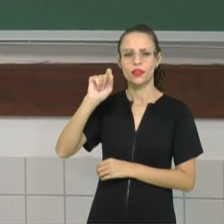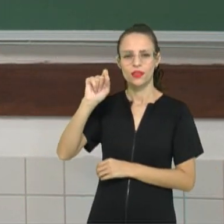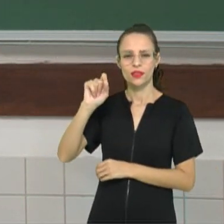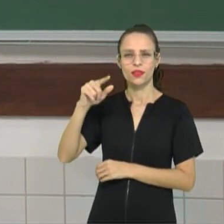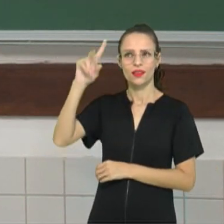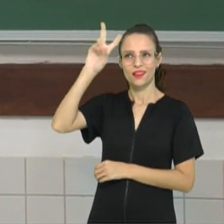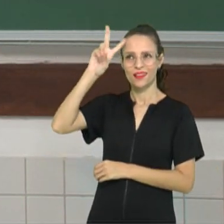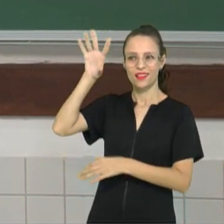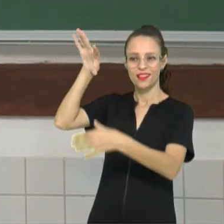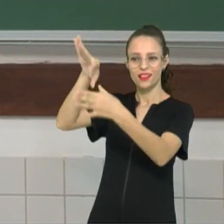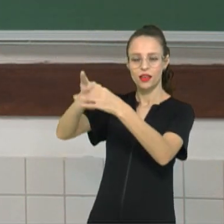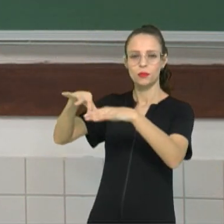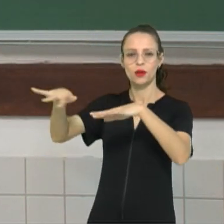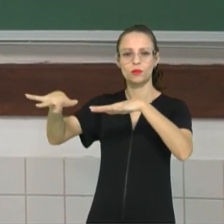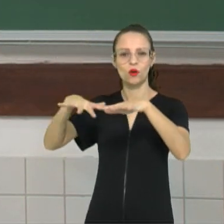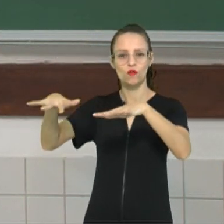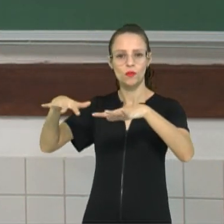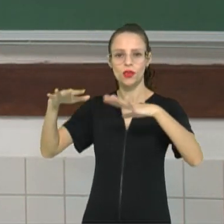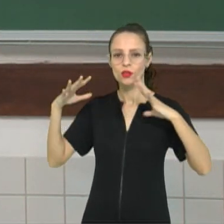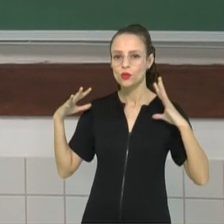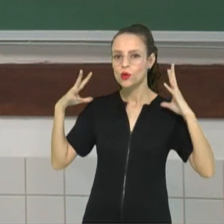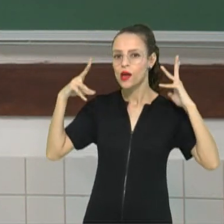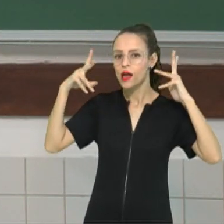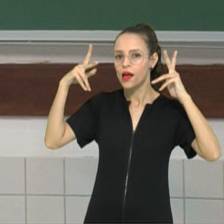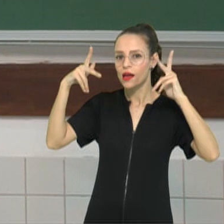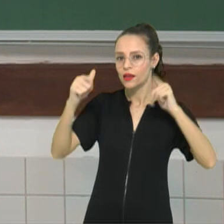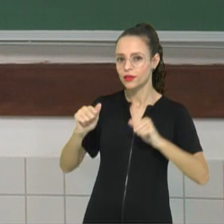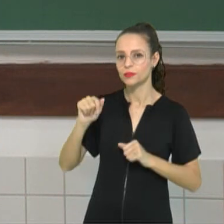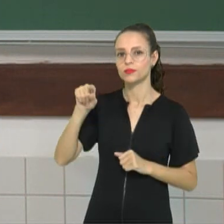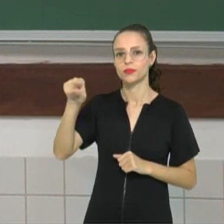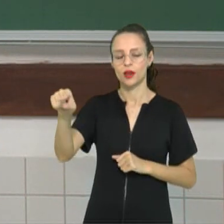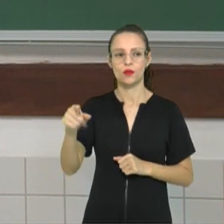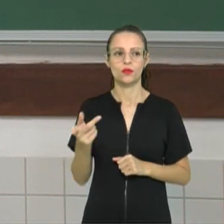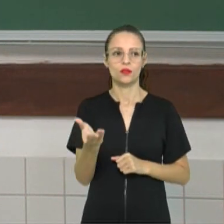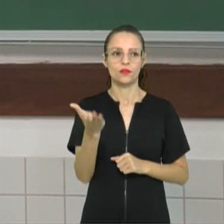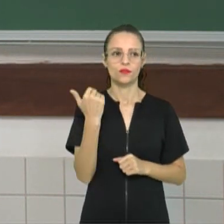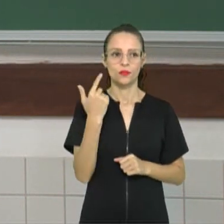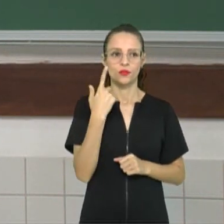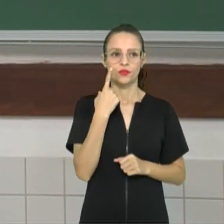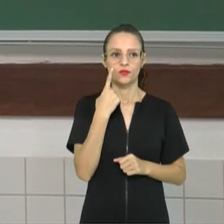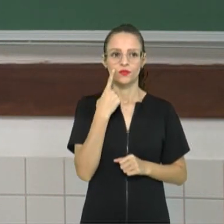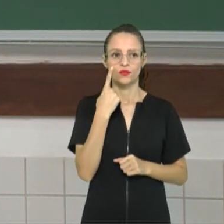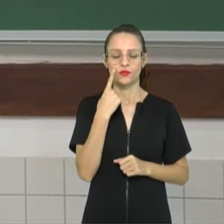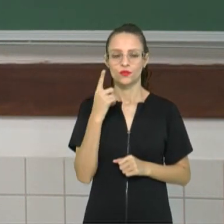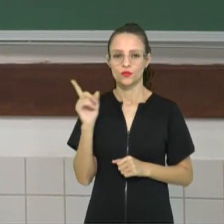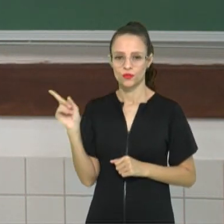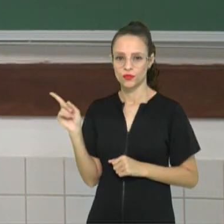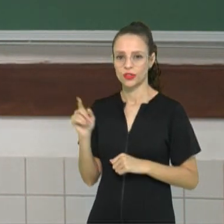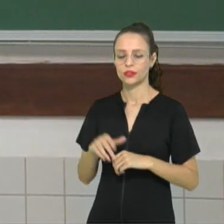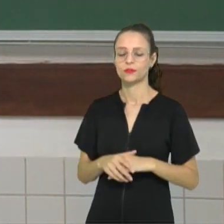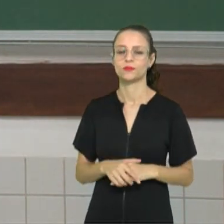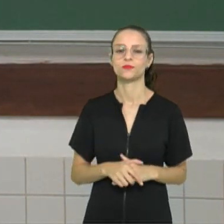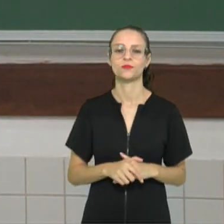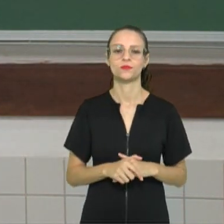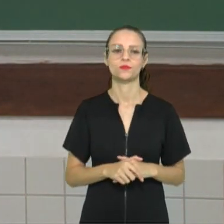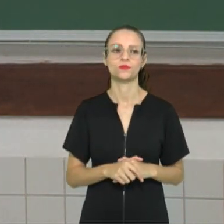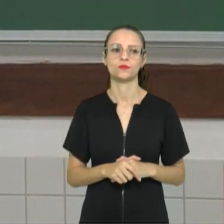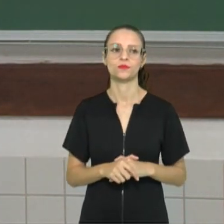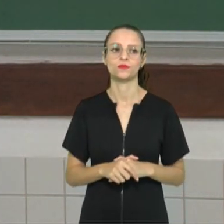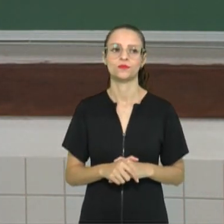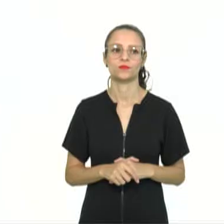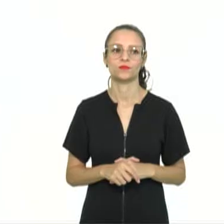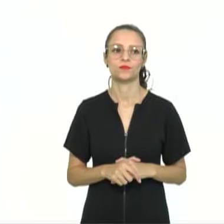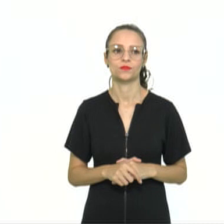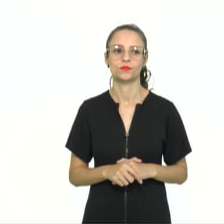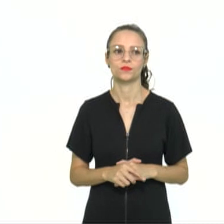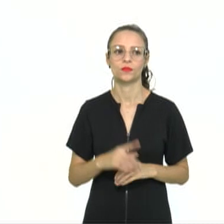faz lembrar, né, o movimento, faz lembrar o animal que ele representa, né? Então nós vamos apresentar cada um desses estilos aqui, né? Então